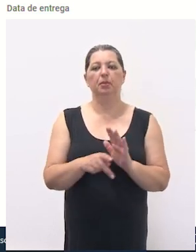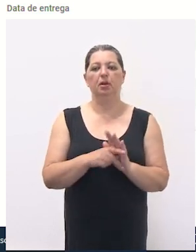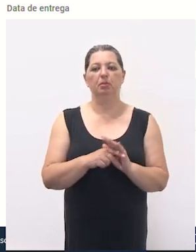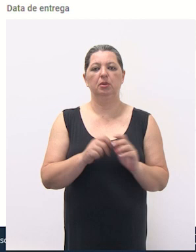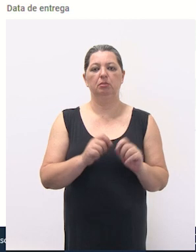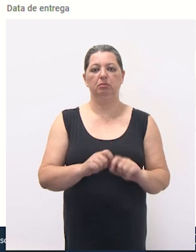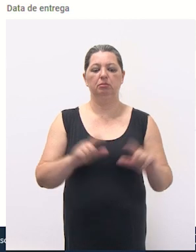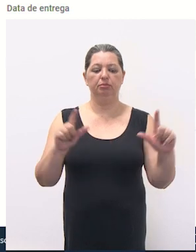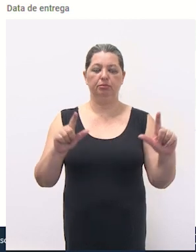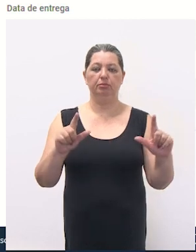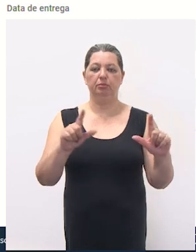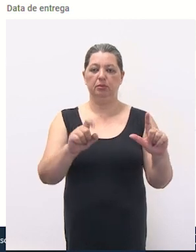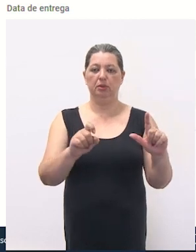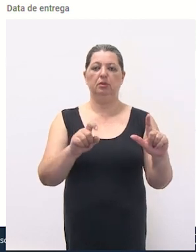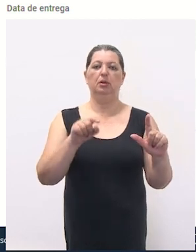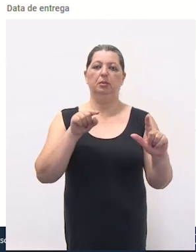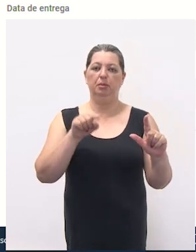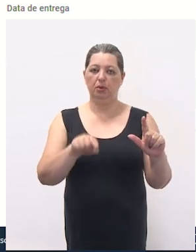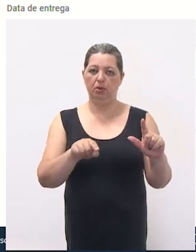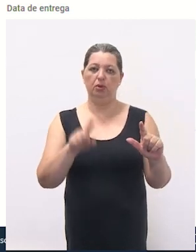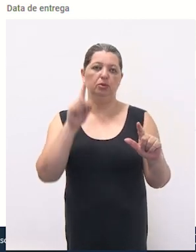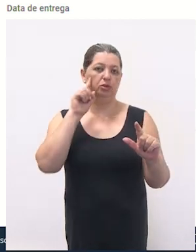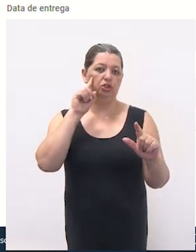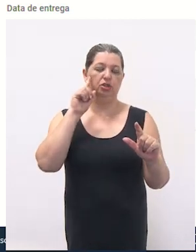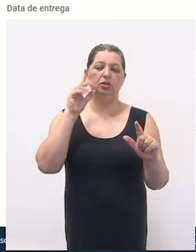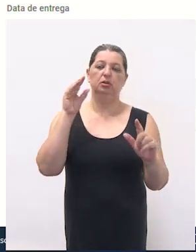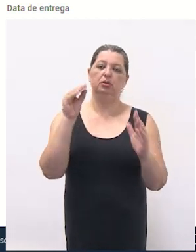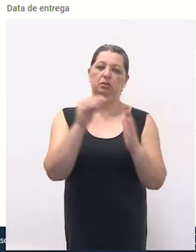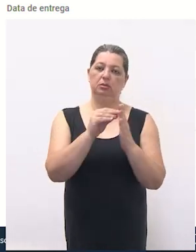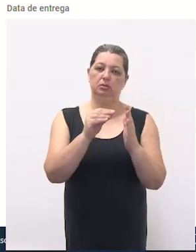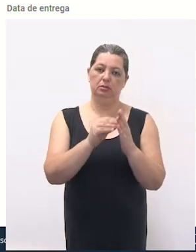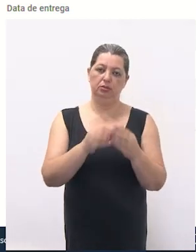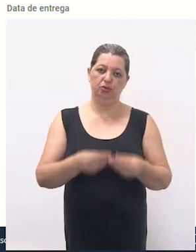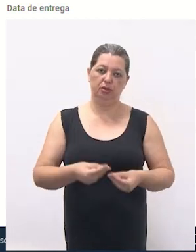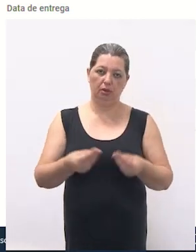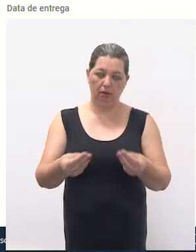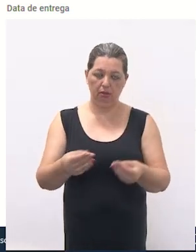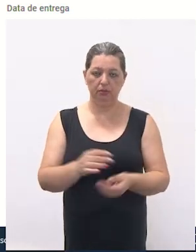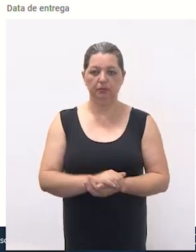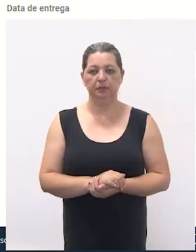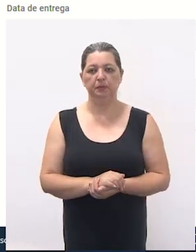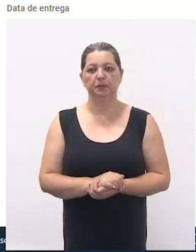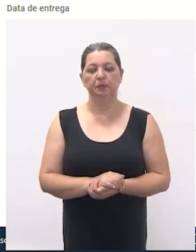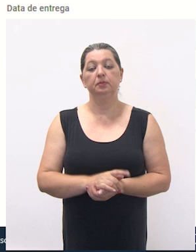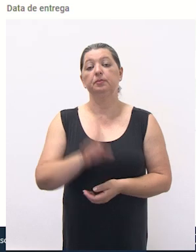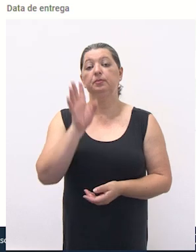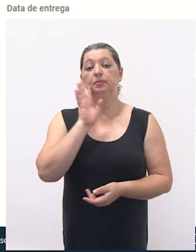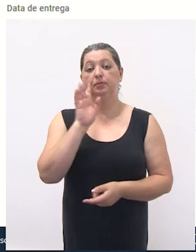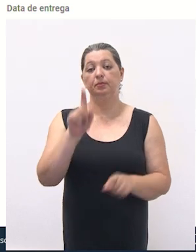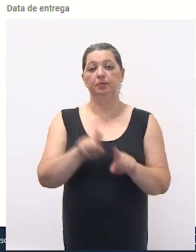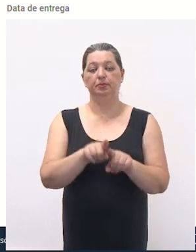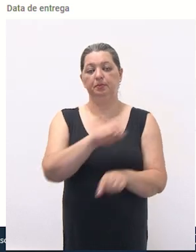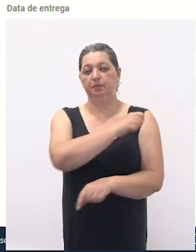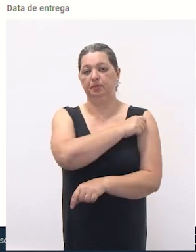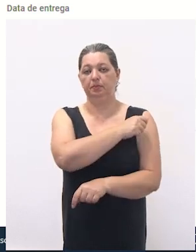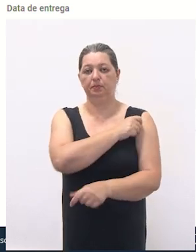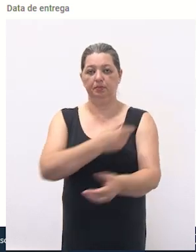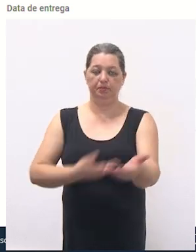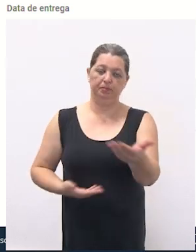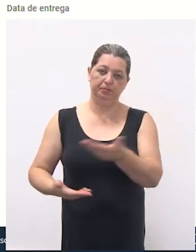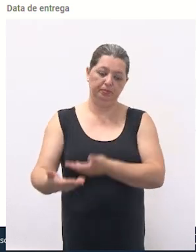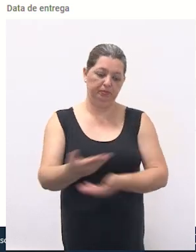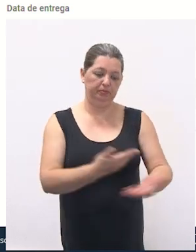gente selecionar, colocar a pontuação, a data de entrega. E aqui é legal que os alunos podem interagir, né? Isso funciona como se